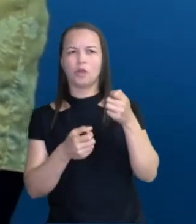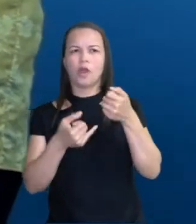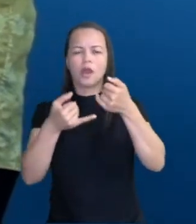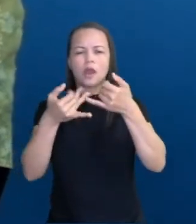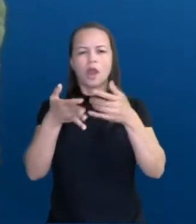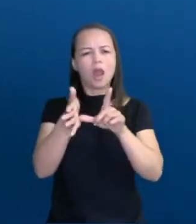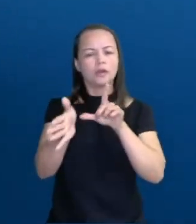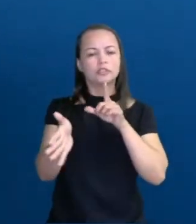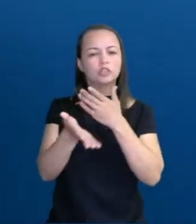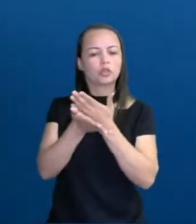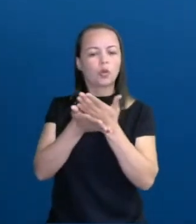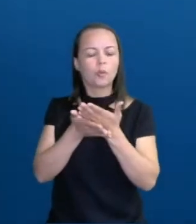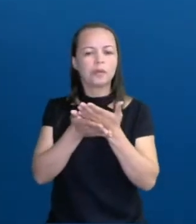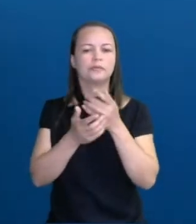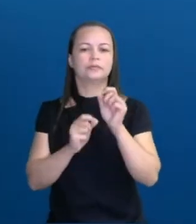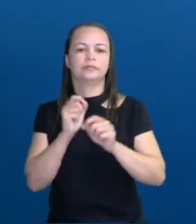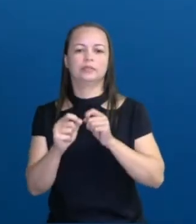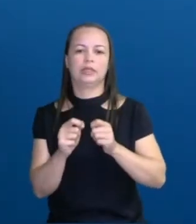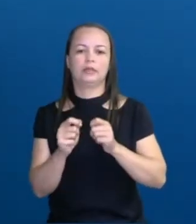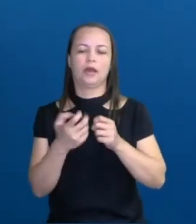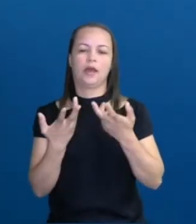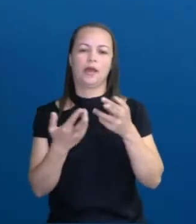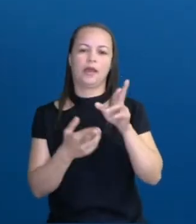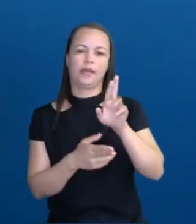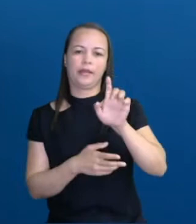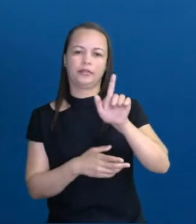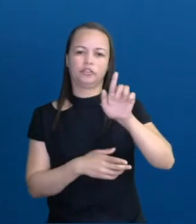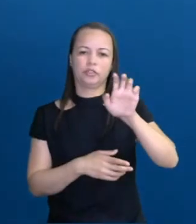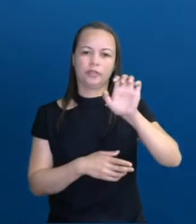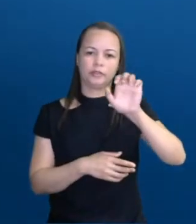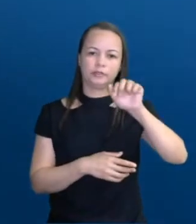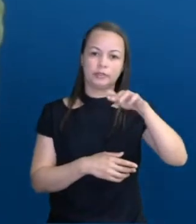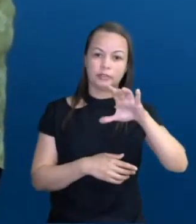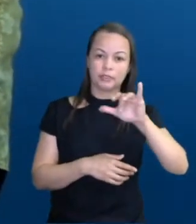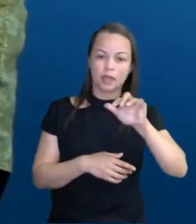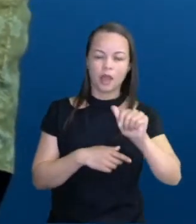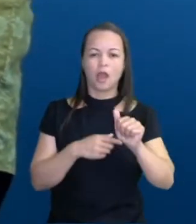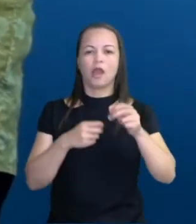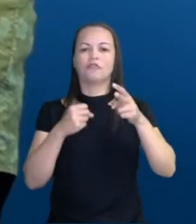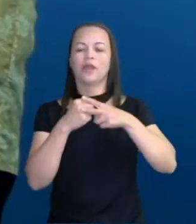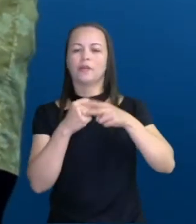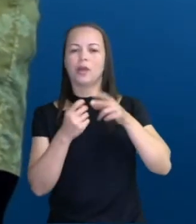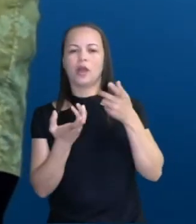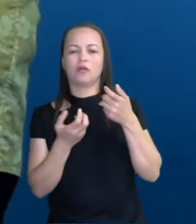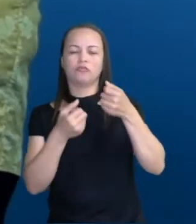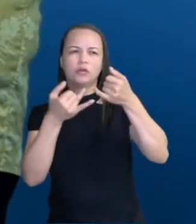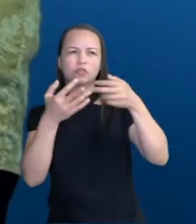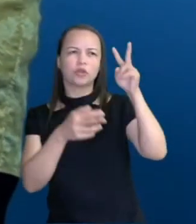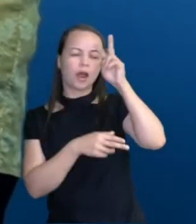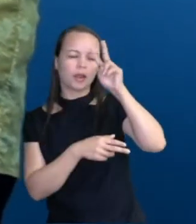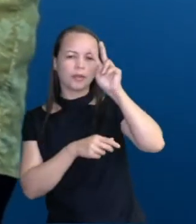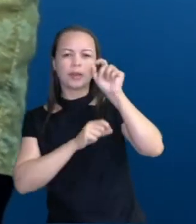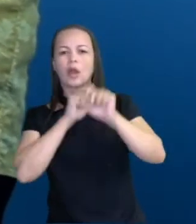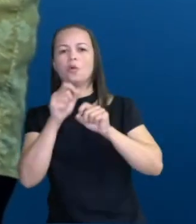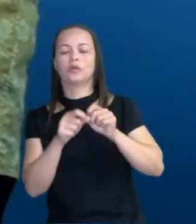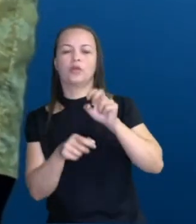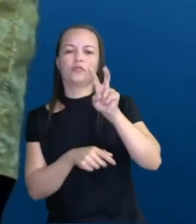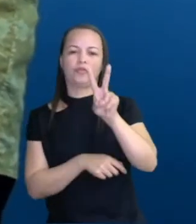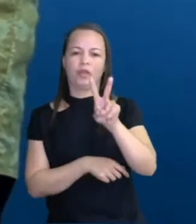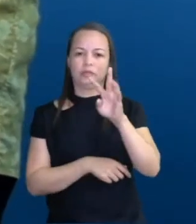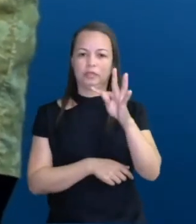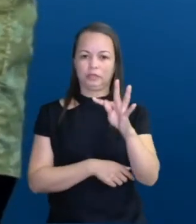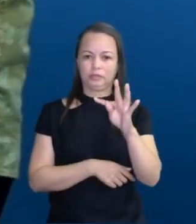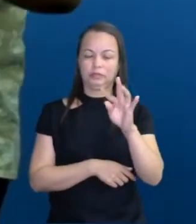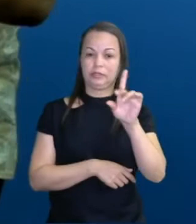a tratar especificamente da regência verbal vamos relembrar o que é um verbo transitivo direto e o que é um verbo